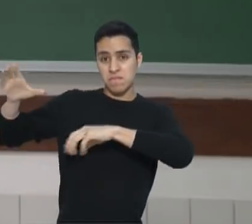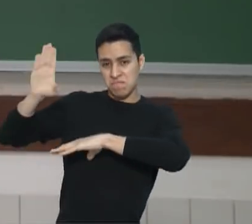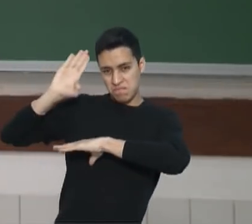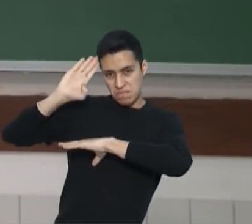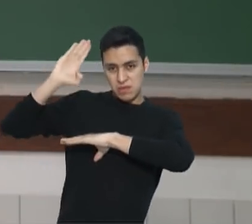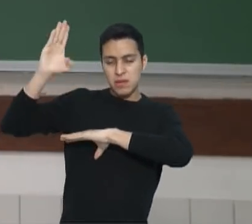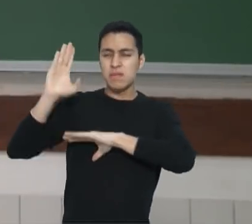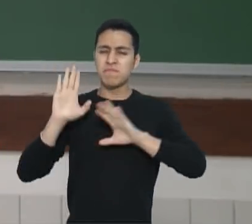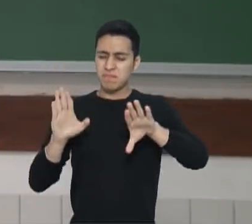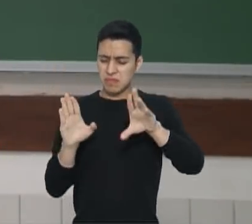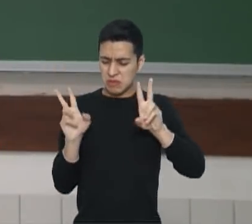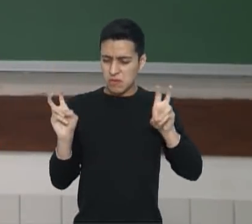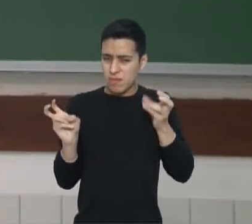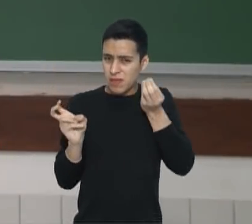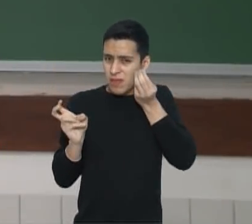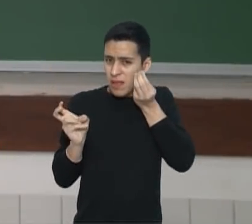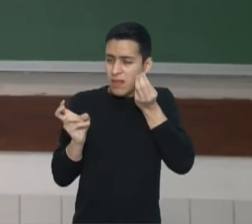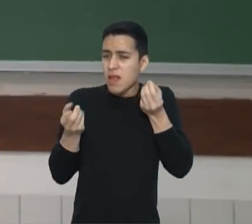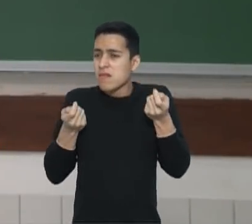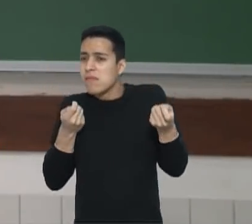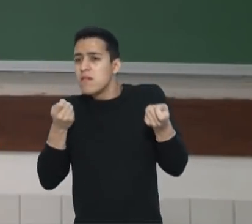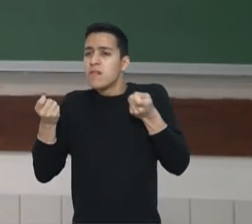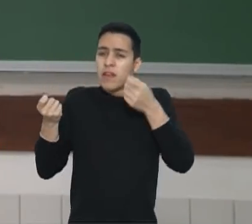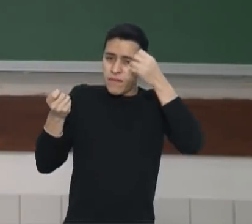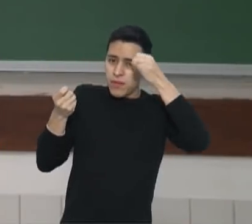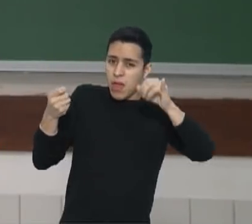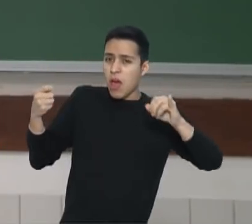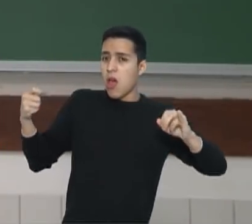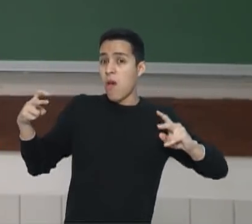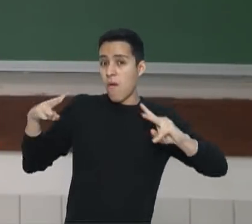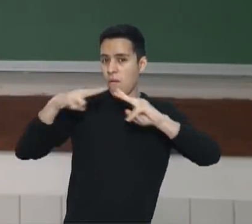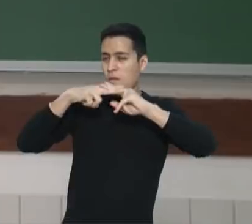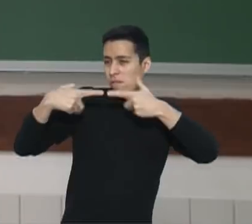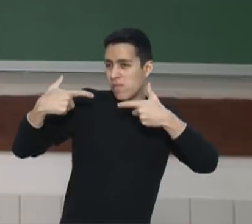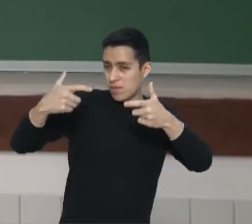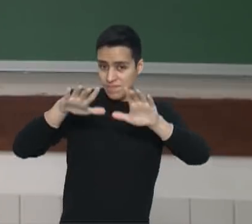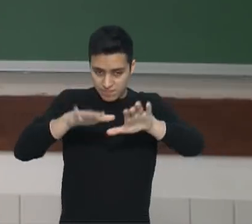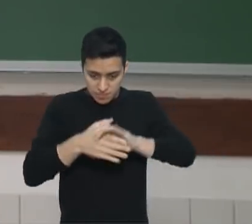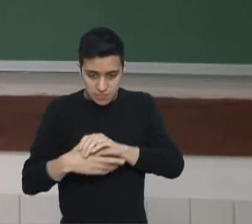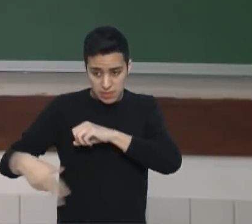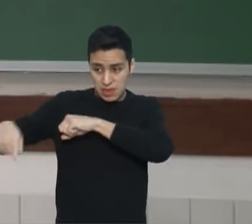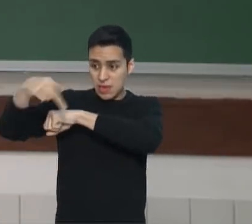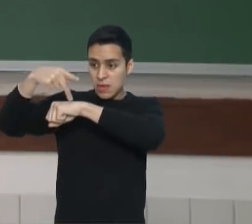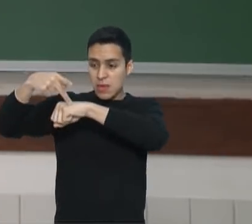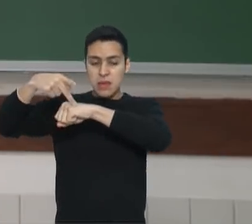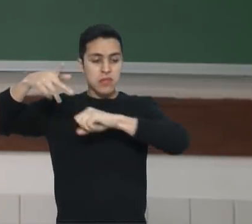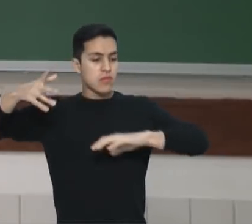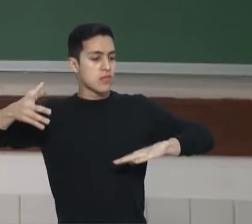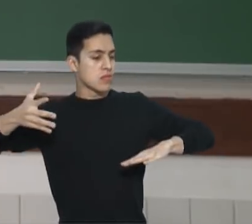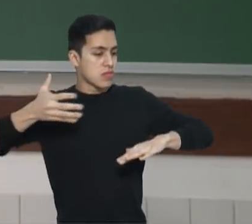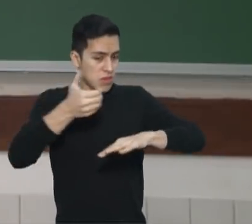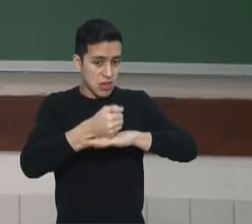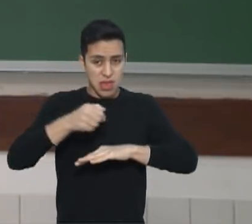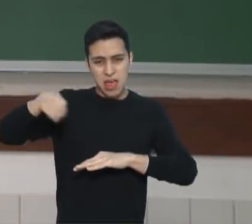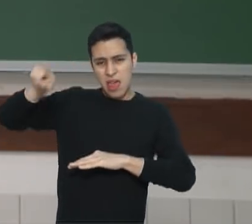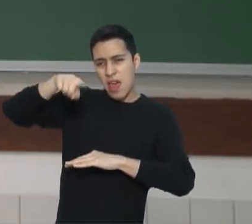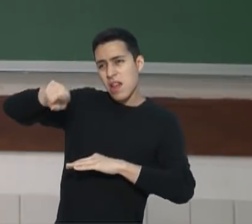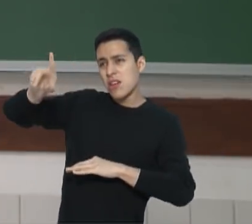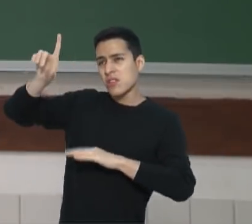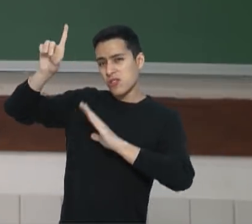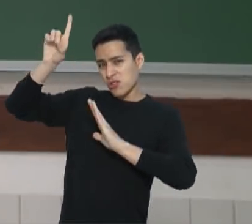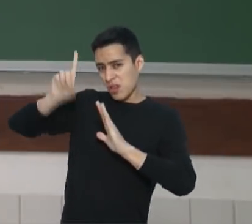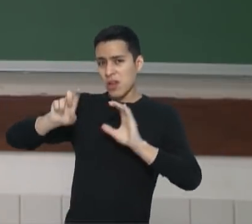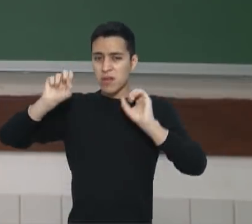evitar conflitos, a ideia que apareceu foi a seguinte, bom, essa nação que é uma colônia, ela tem o direito, para evitar conflitos,